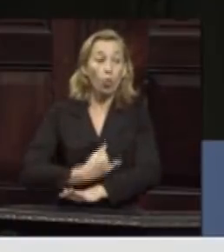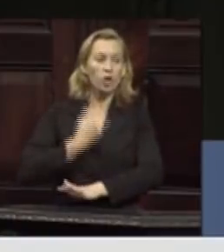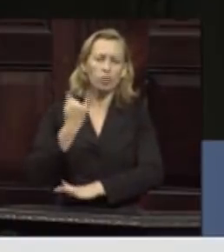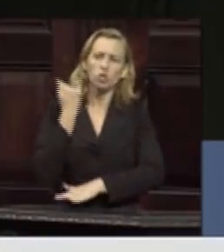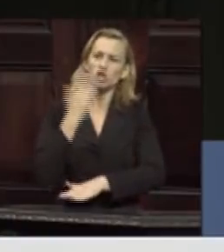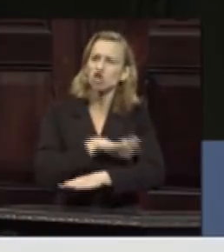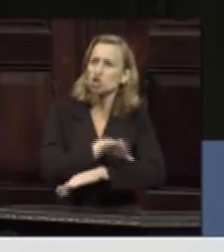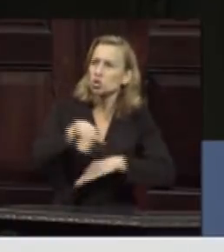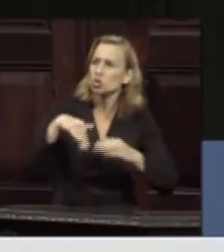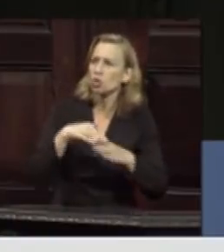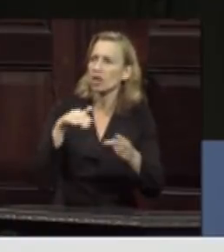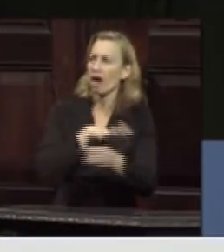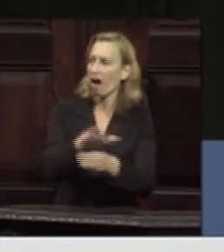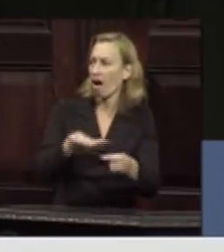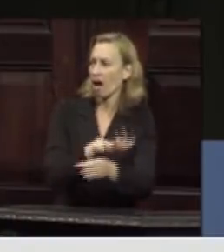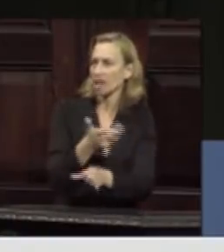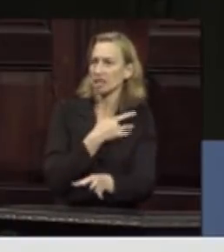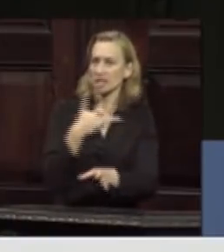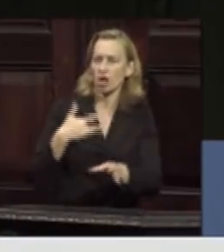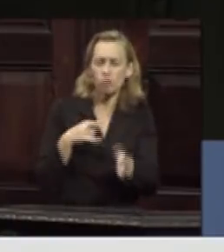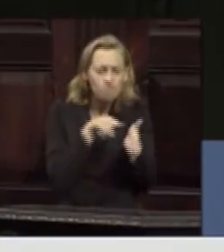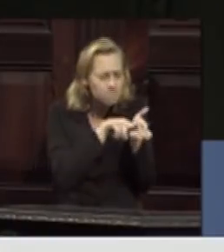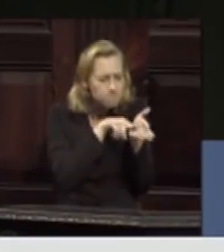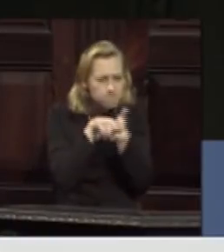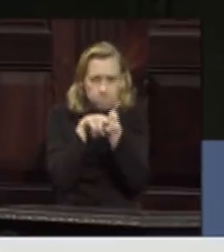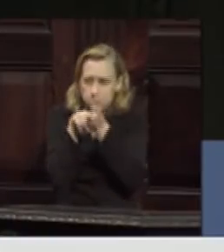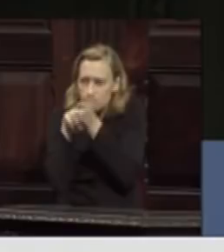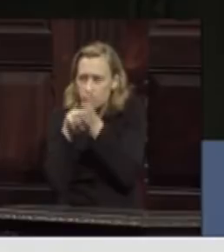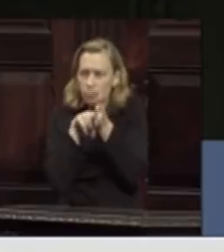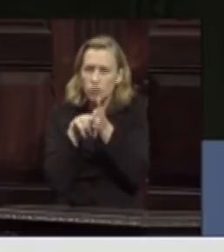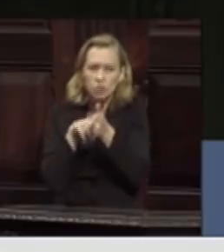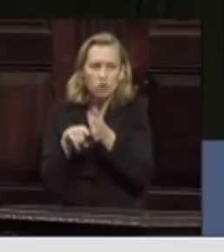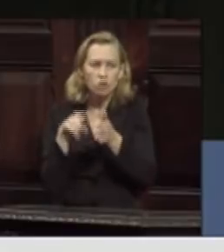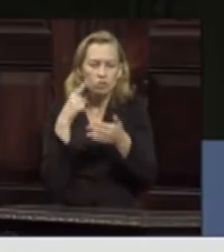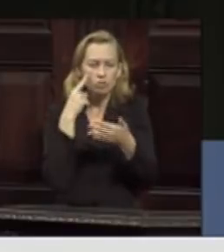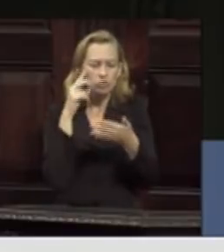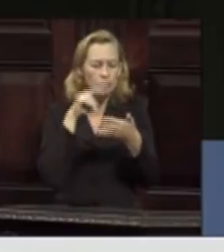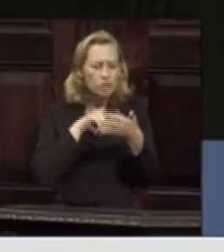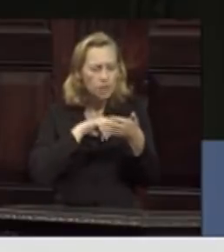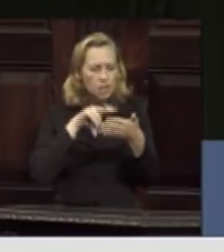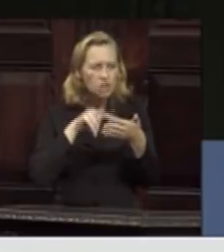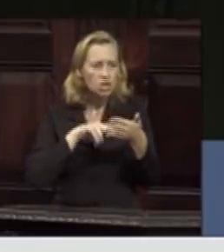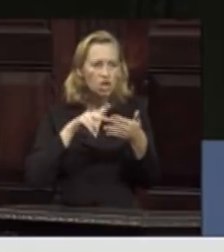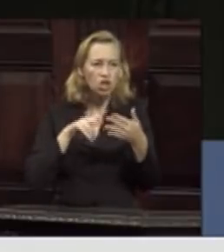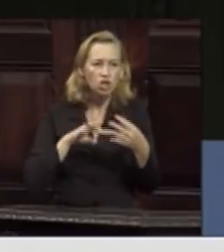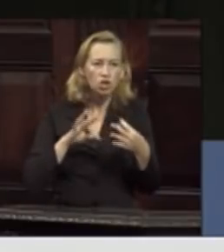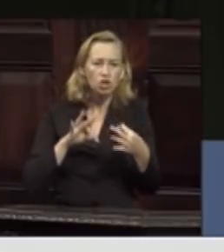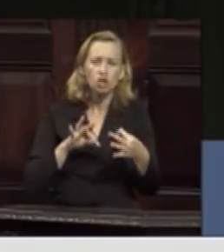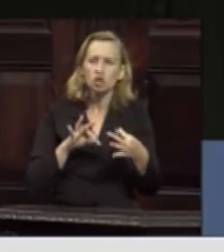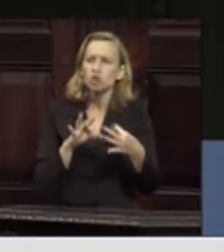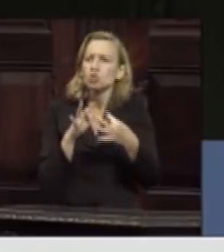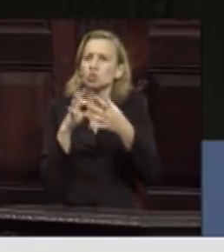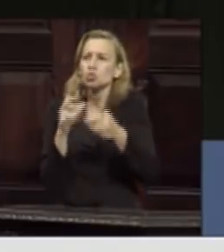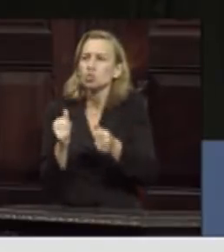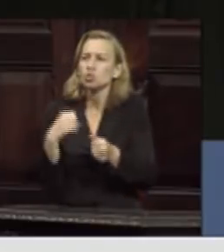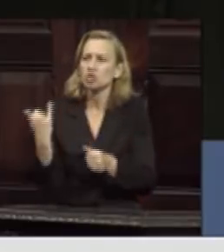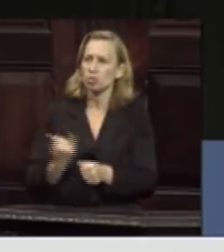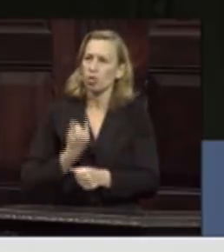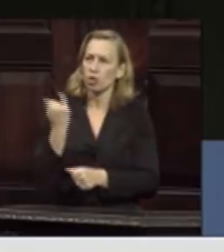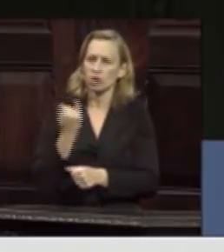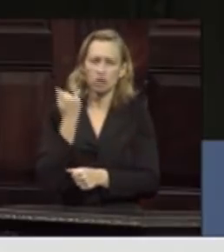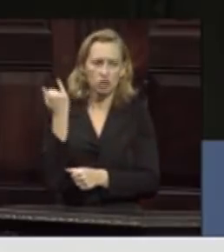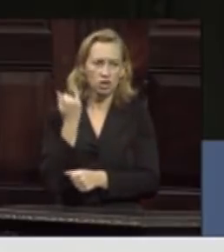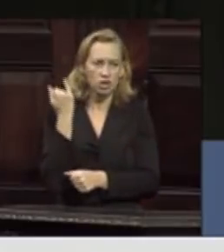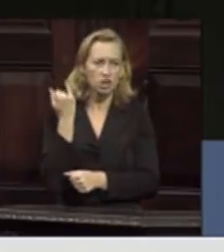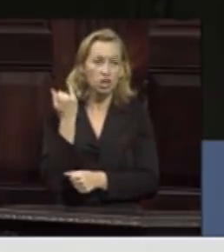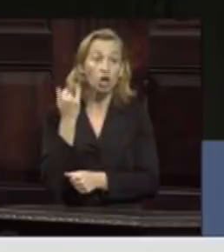as categorias analisem o texto e cheguem naqueles pontos essenciais, porque nunca